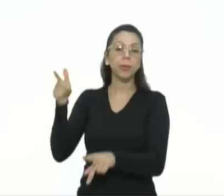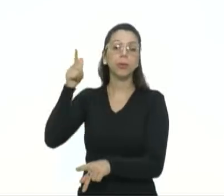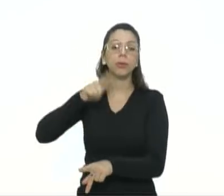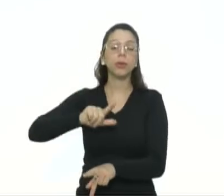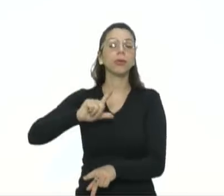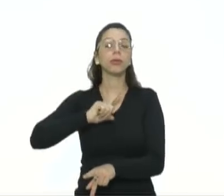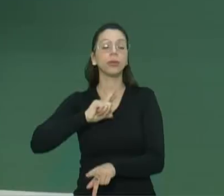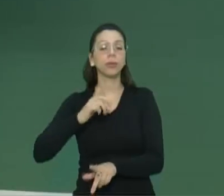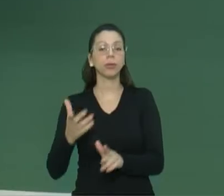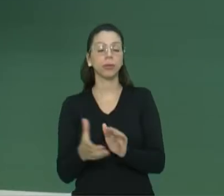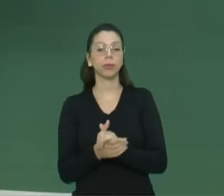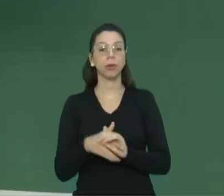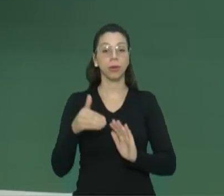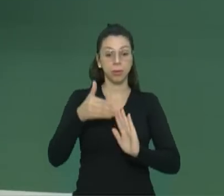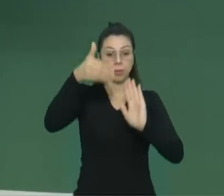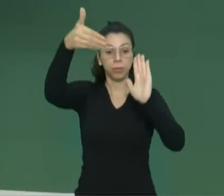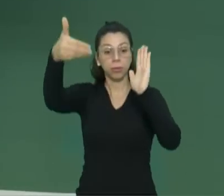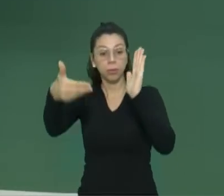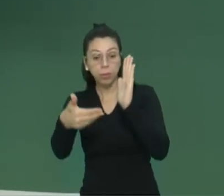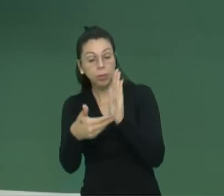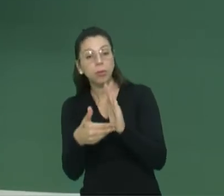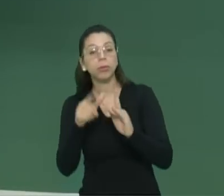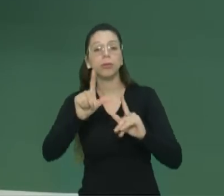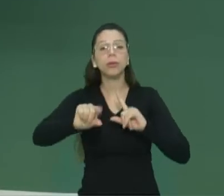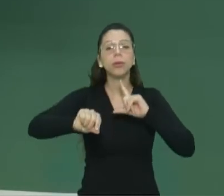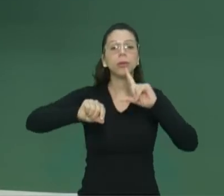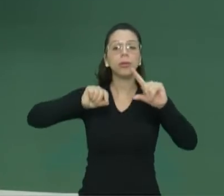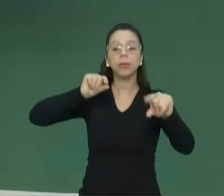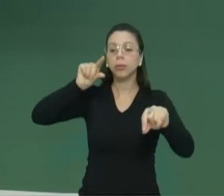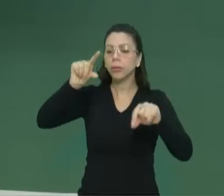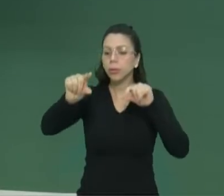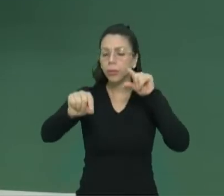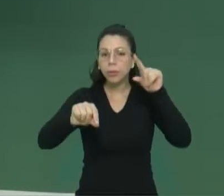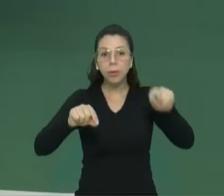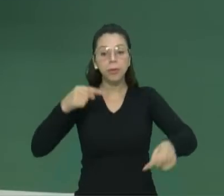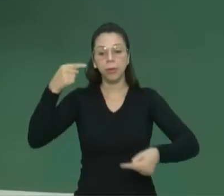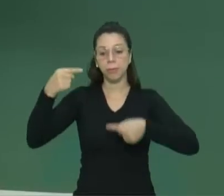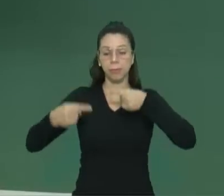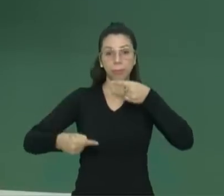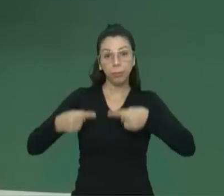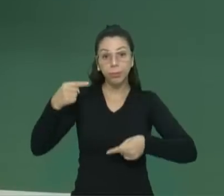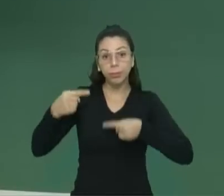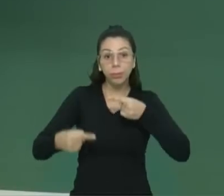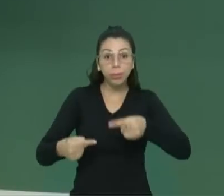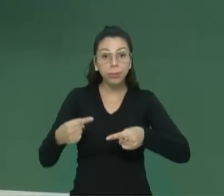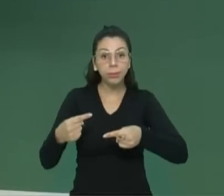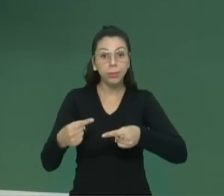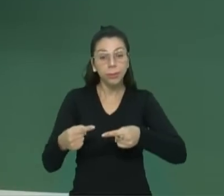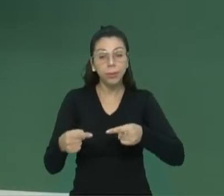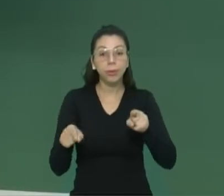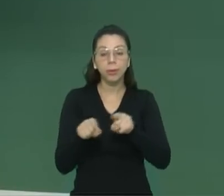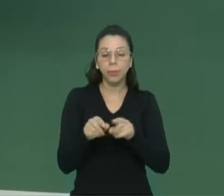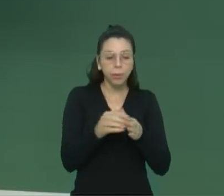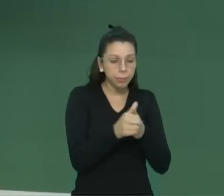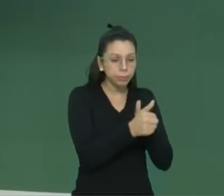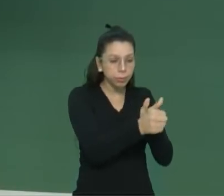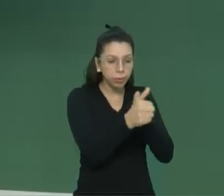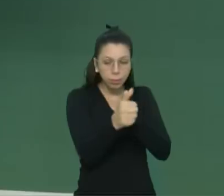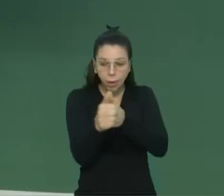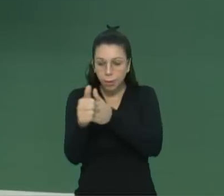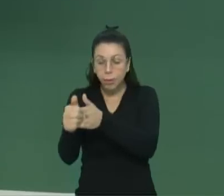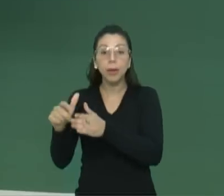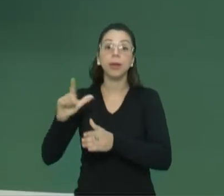Ou seja, tudo aquilo que você decide, tudo aquilo que envolve a coletividade, tudo aquilo que te direciona,